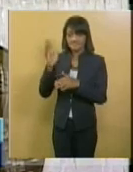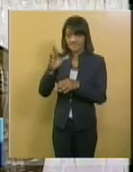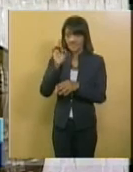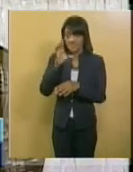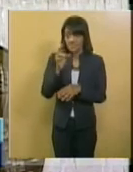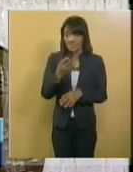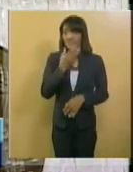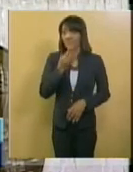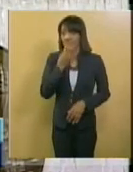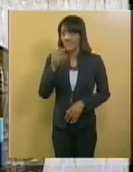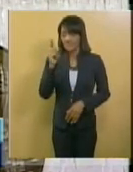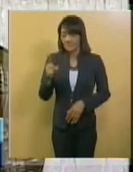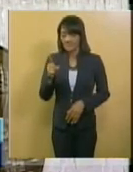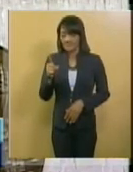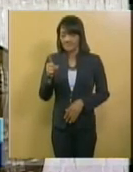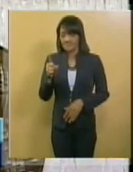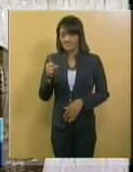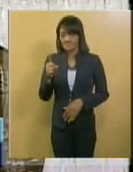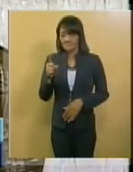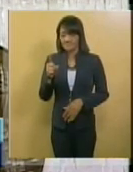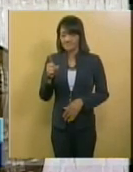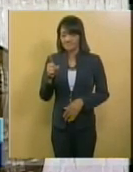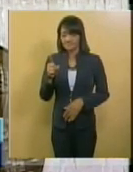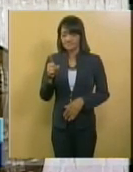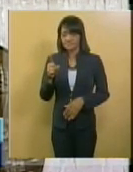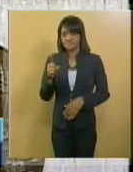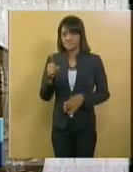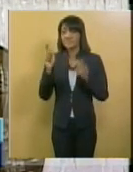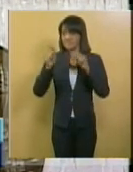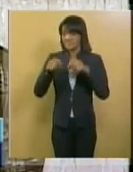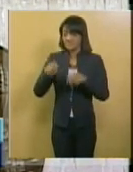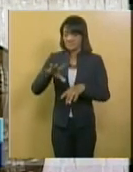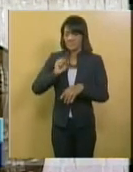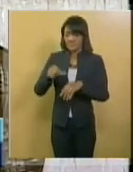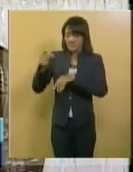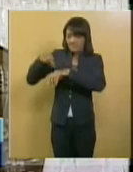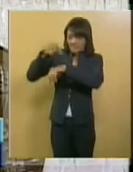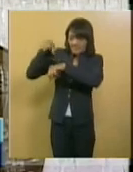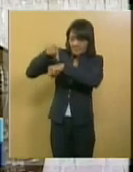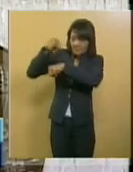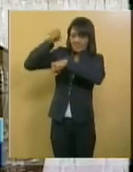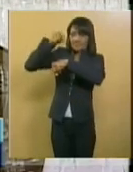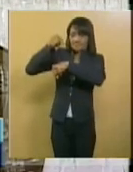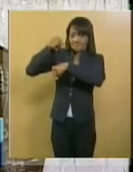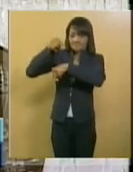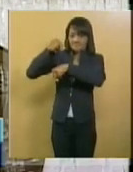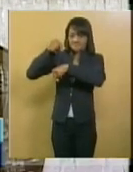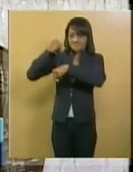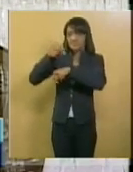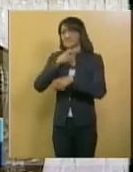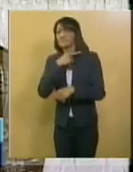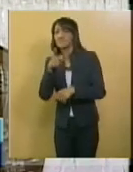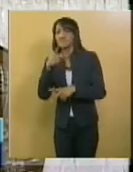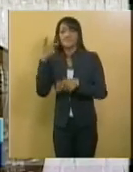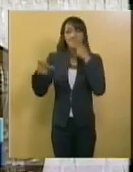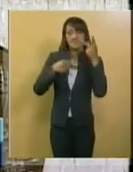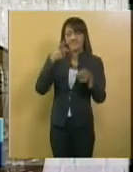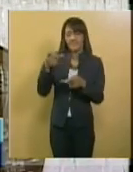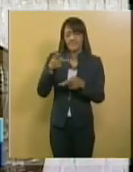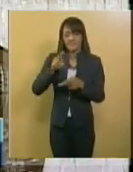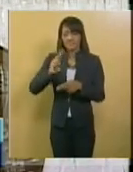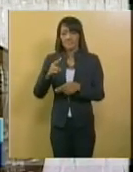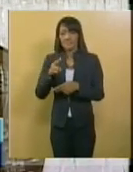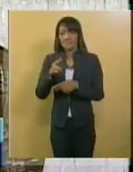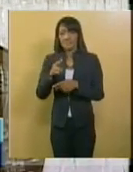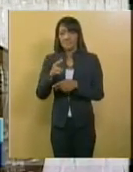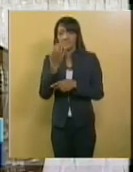para machos, de qualquer espécie. Detalhe, o flebótomos, a mosquinha, não identifica suas vítimas porque estão falando ou porque estão